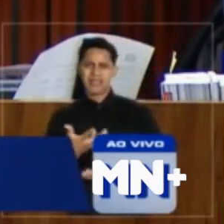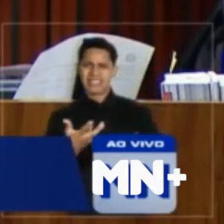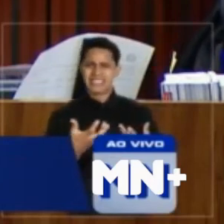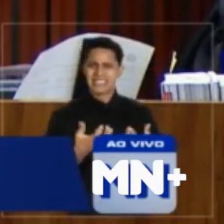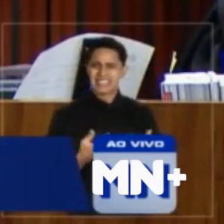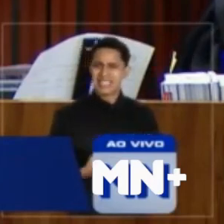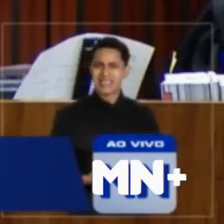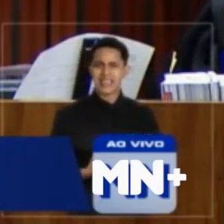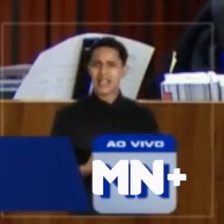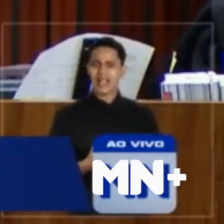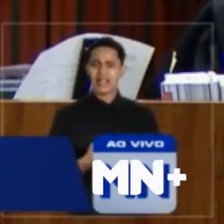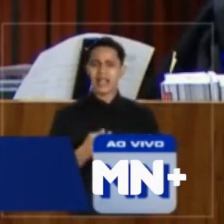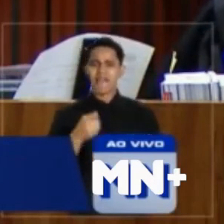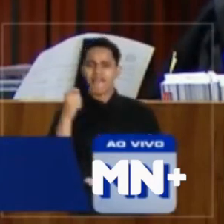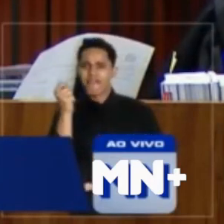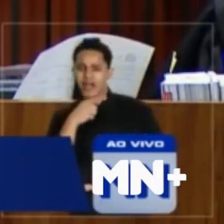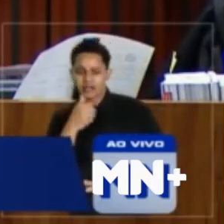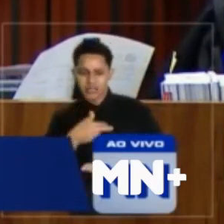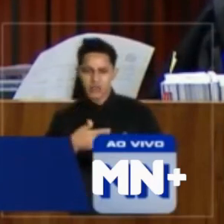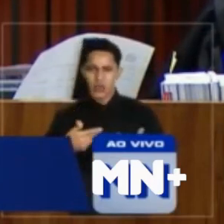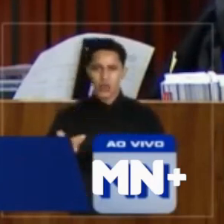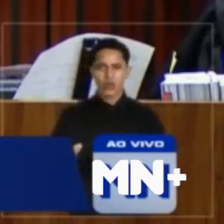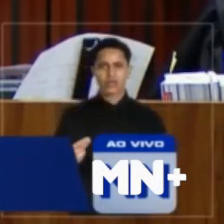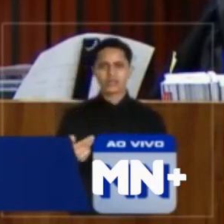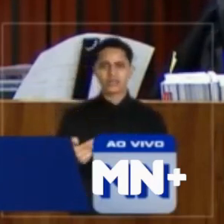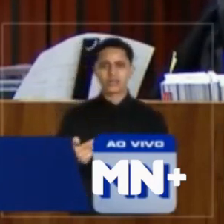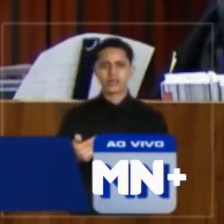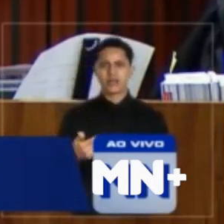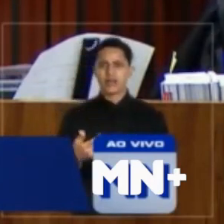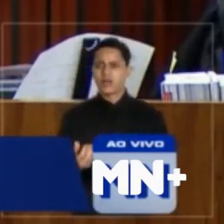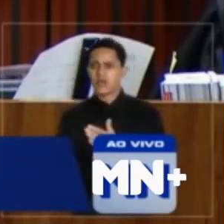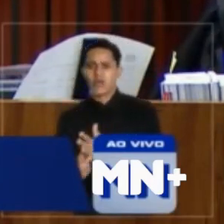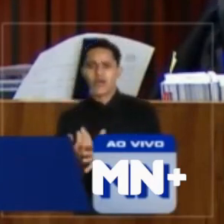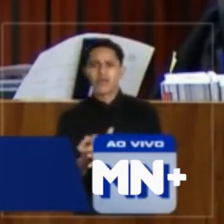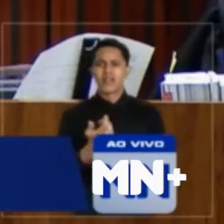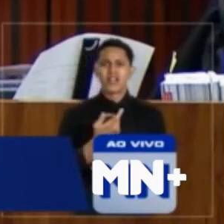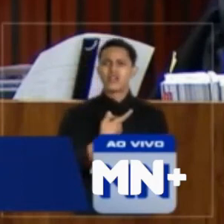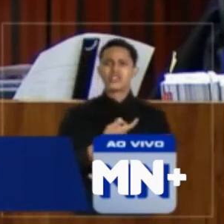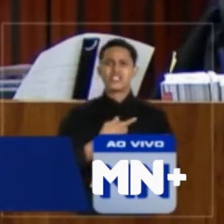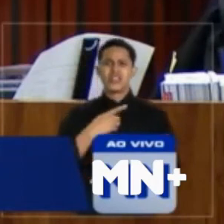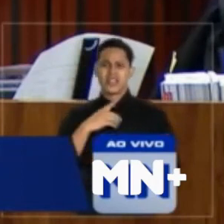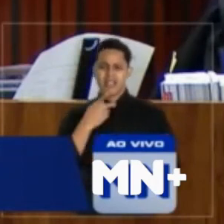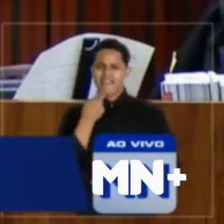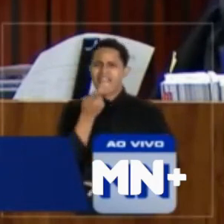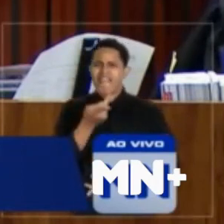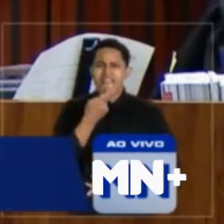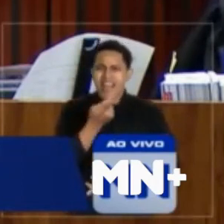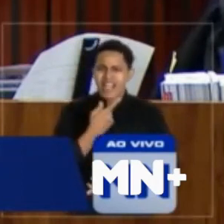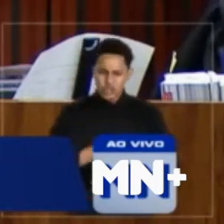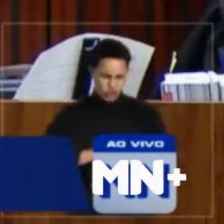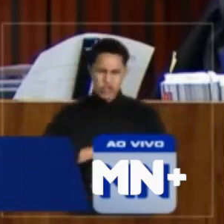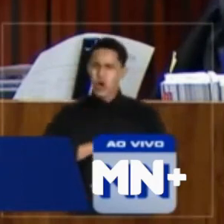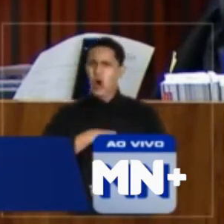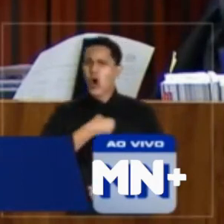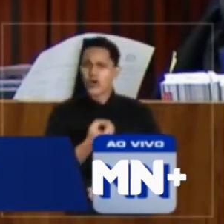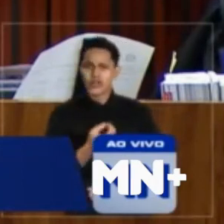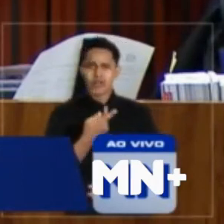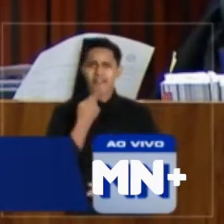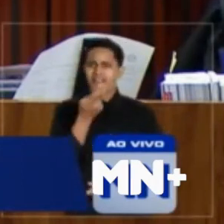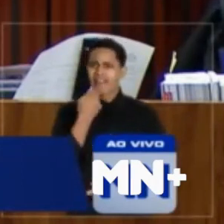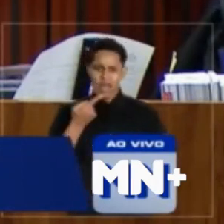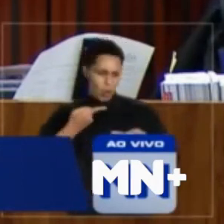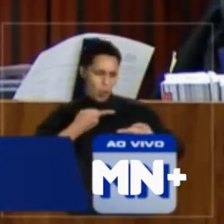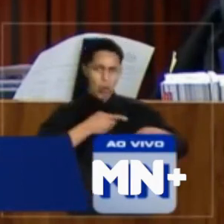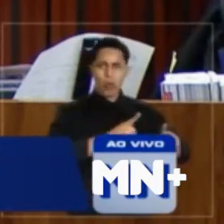populismo renascido a partir das chamas dos discursos de ódio, dos discursos